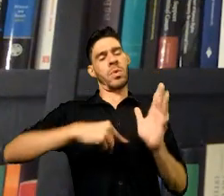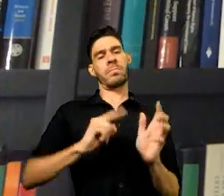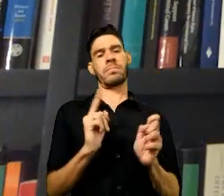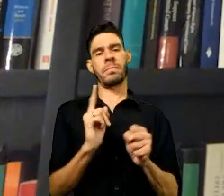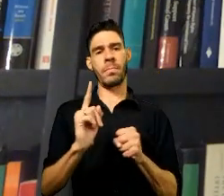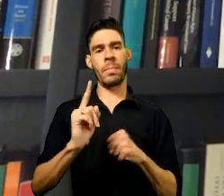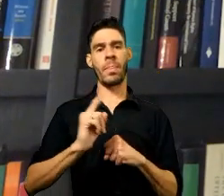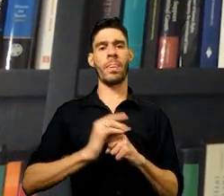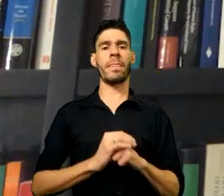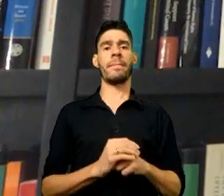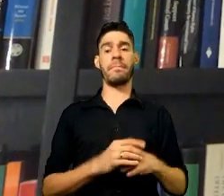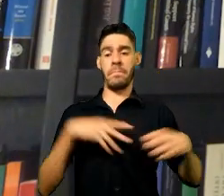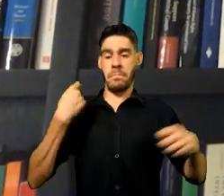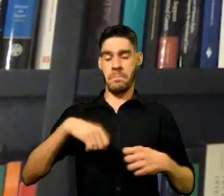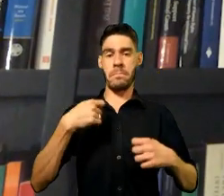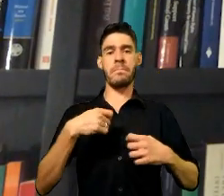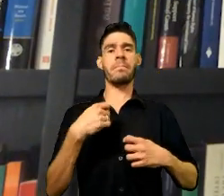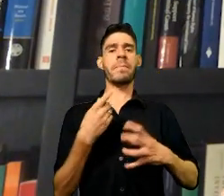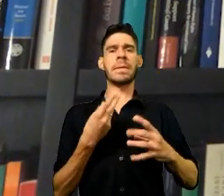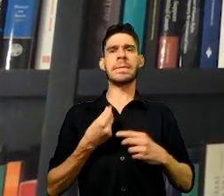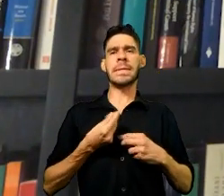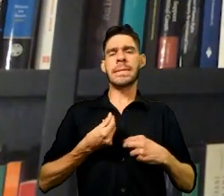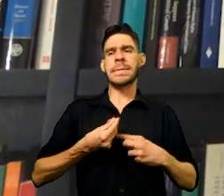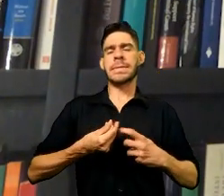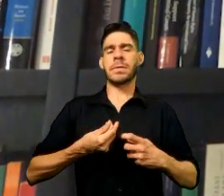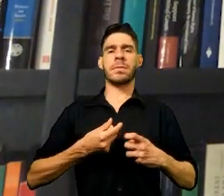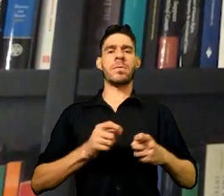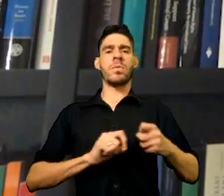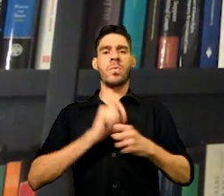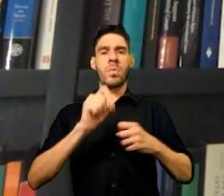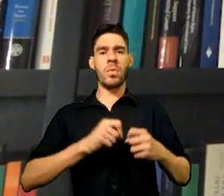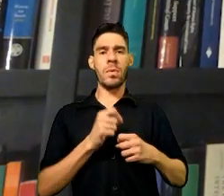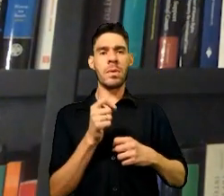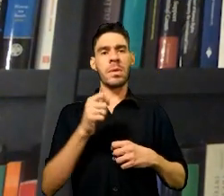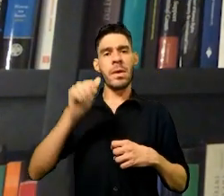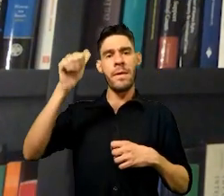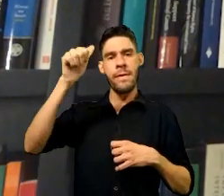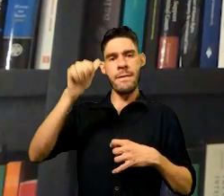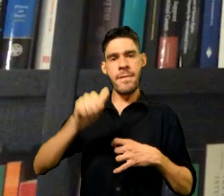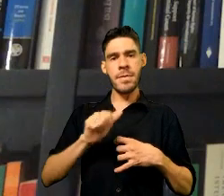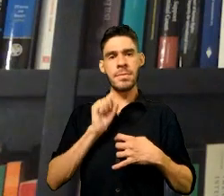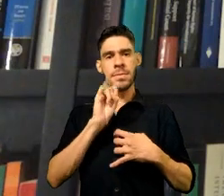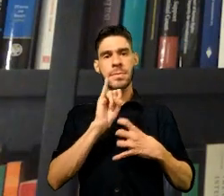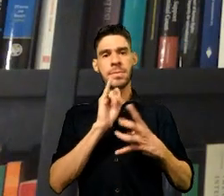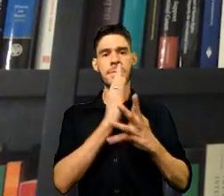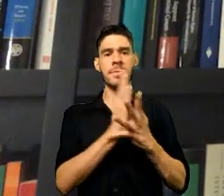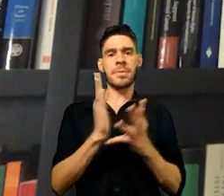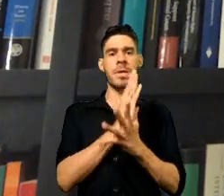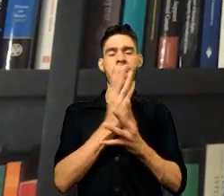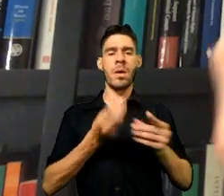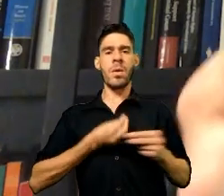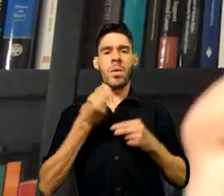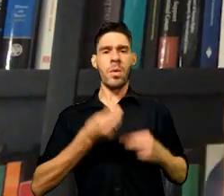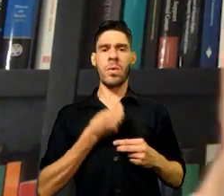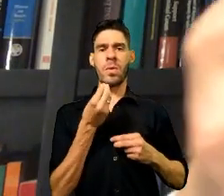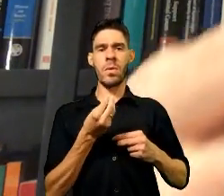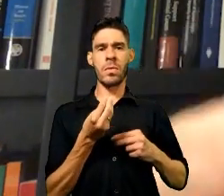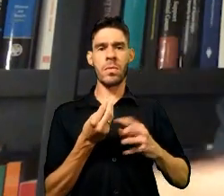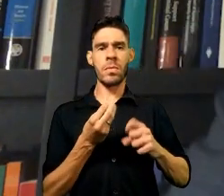ler este depoimento e deverá ter uma sensibilidade para averiguar se de